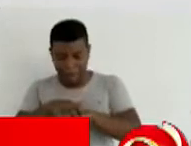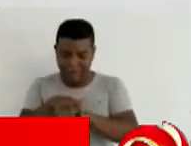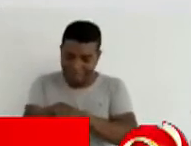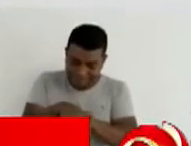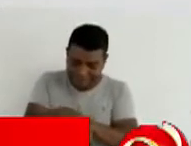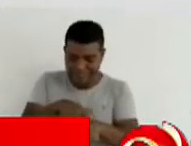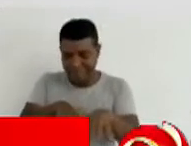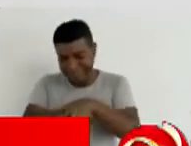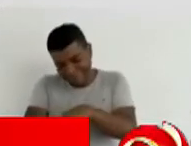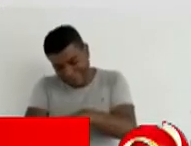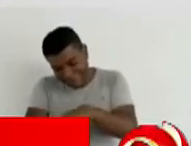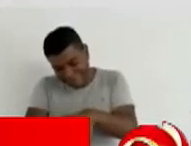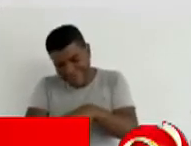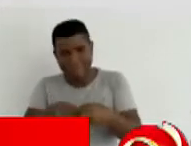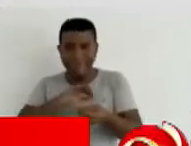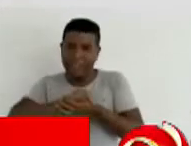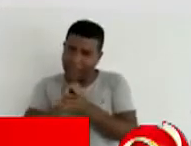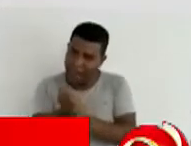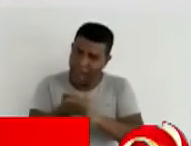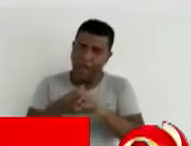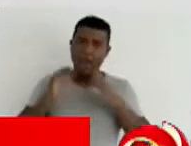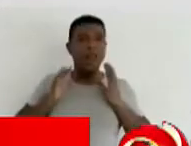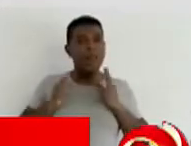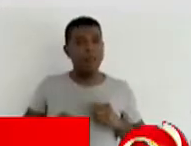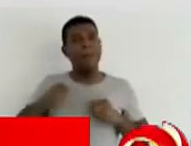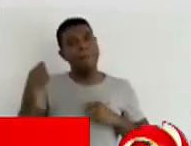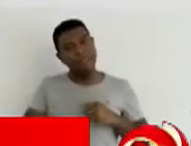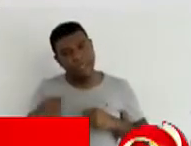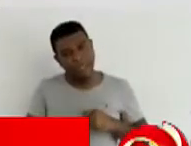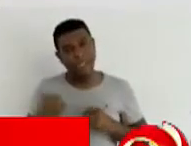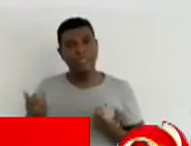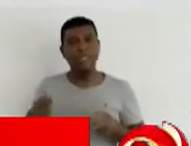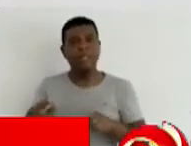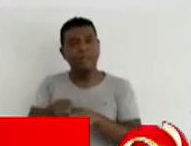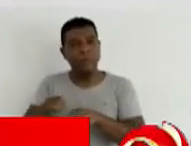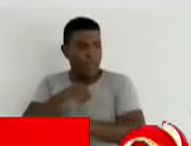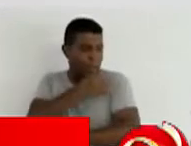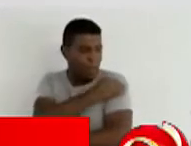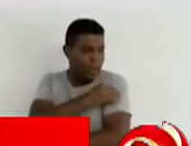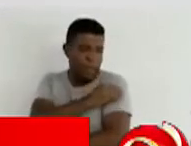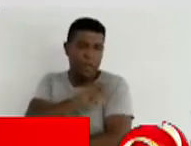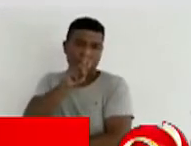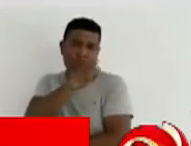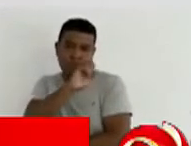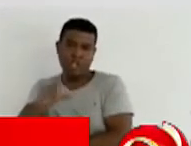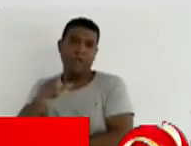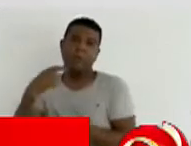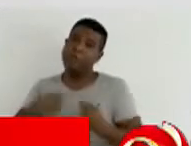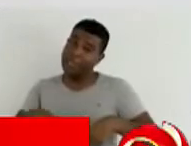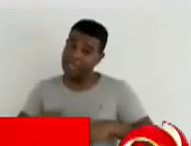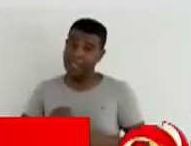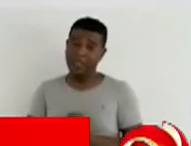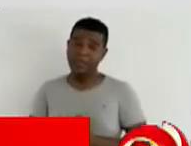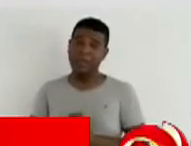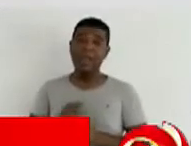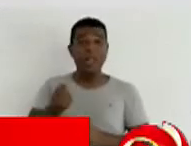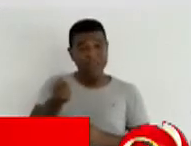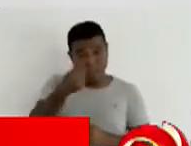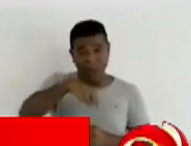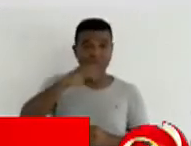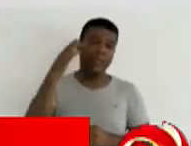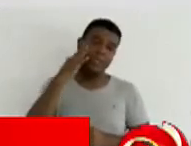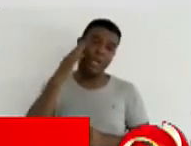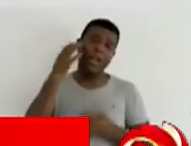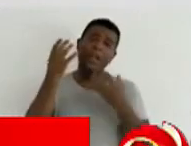estamos com muita apreensão e querendo muito voltar ao nosso dia a dia, ao nosso novo normal. E